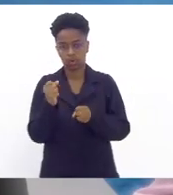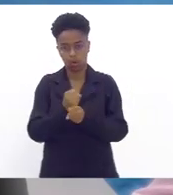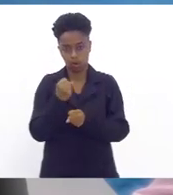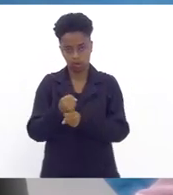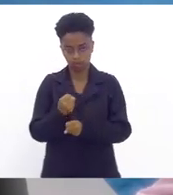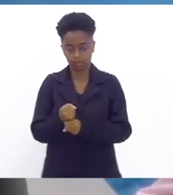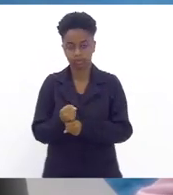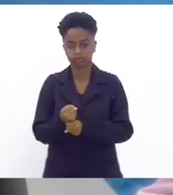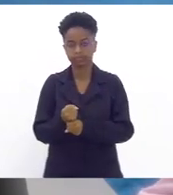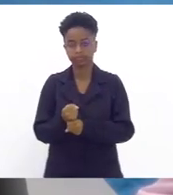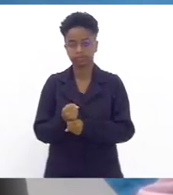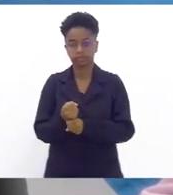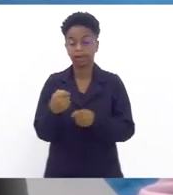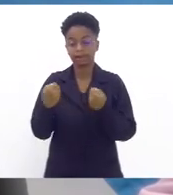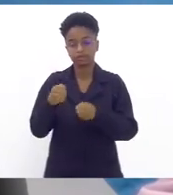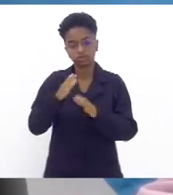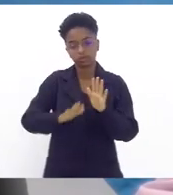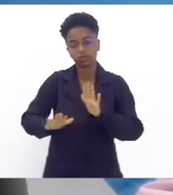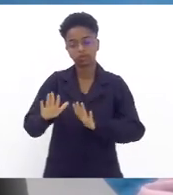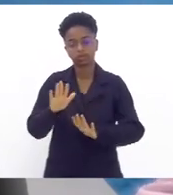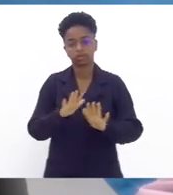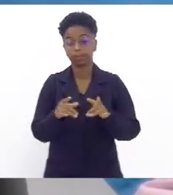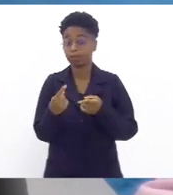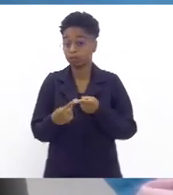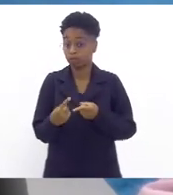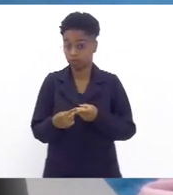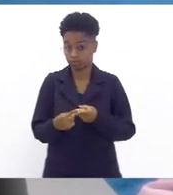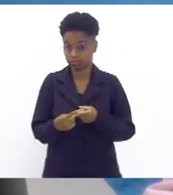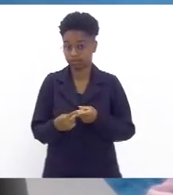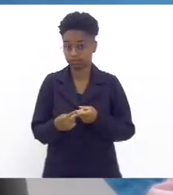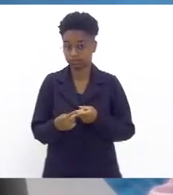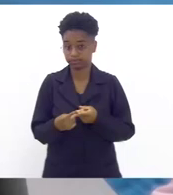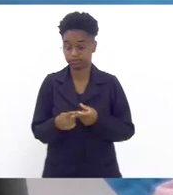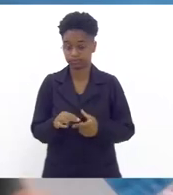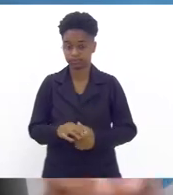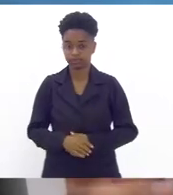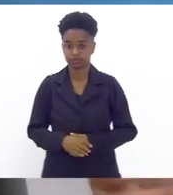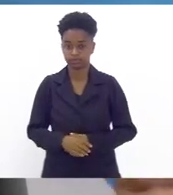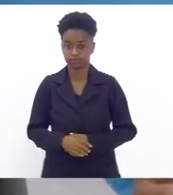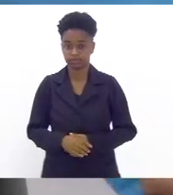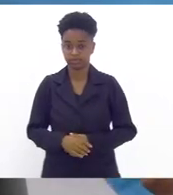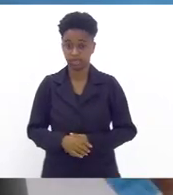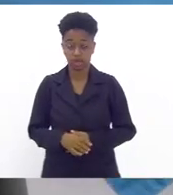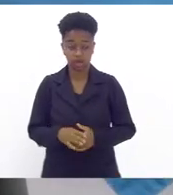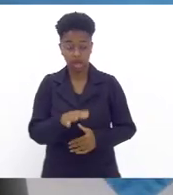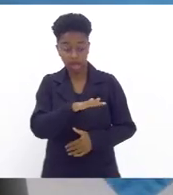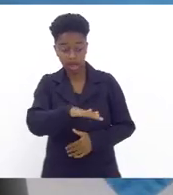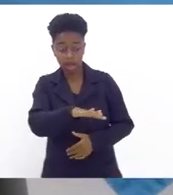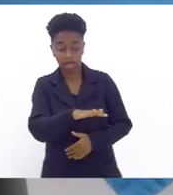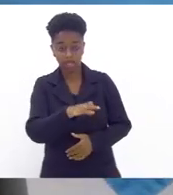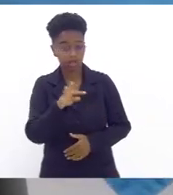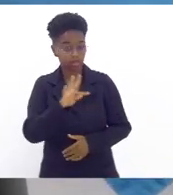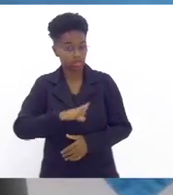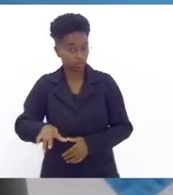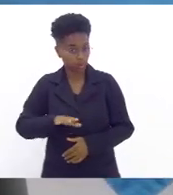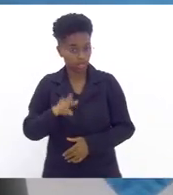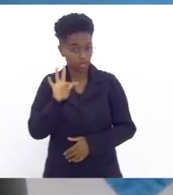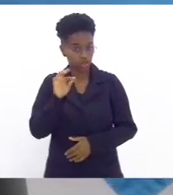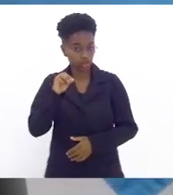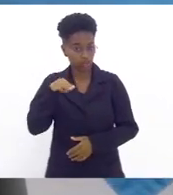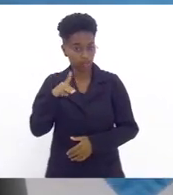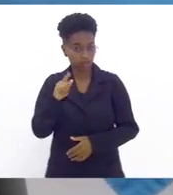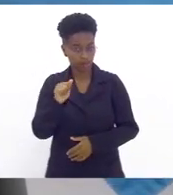a gente tem que ter um porque a parte que não é Tombada que a gente começou a mexer